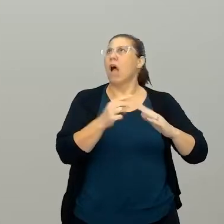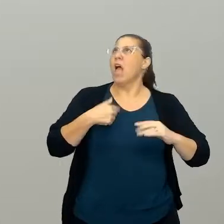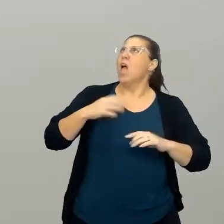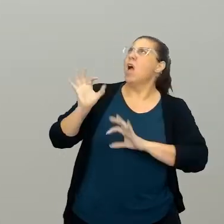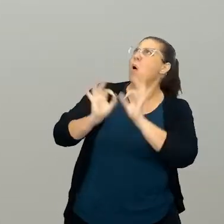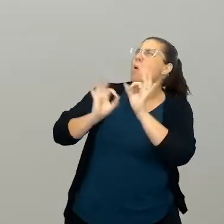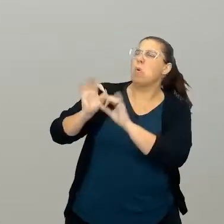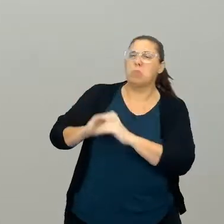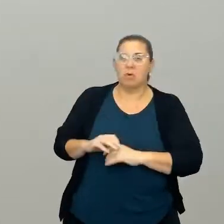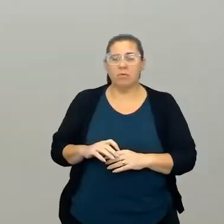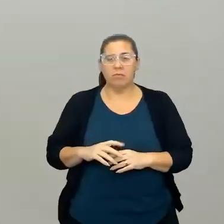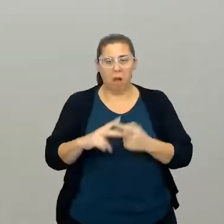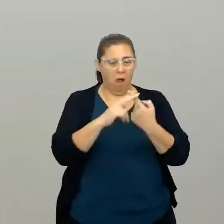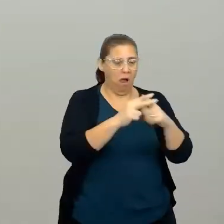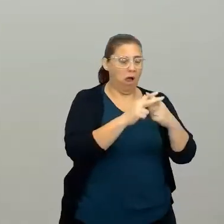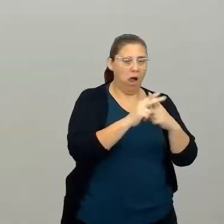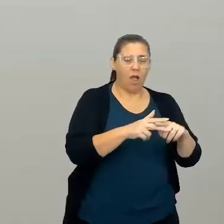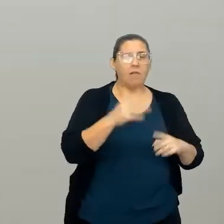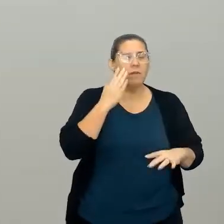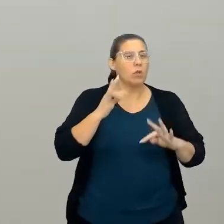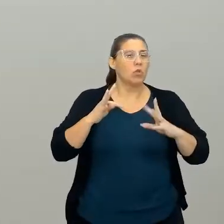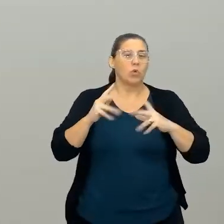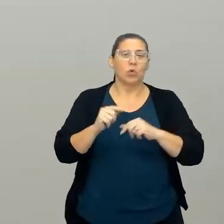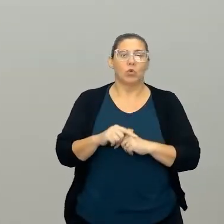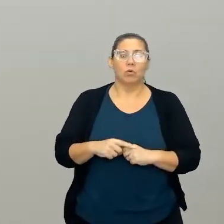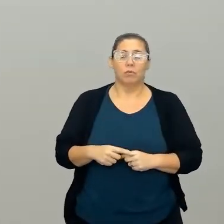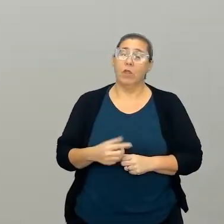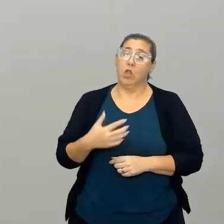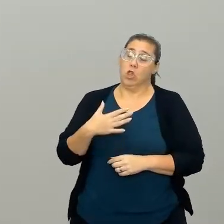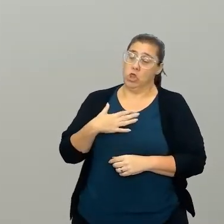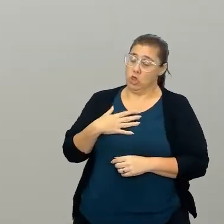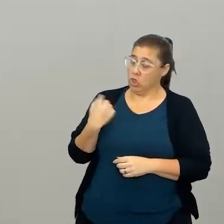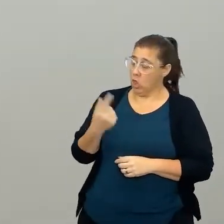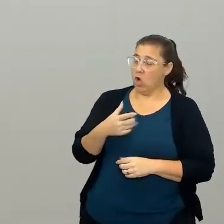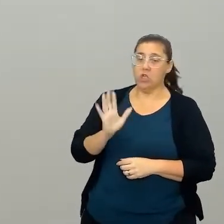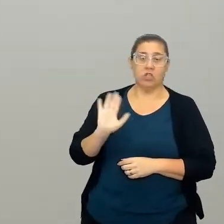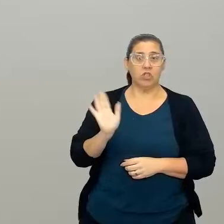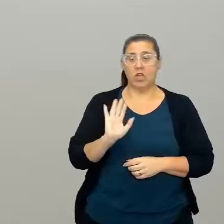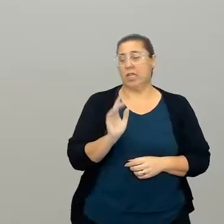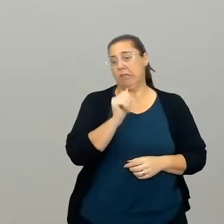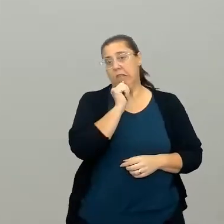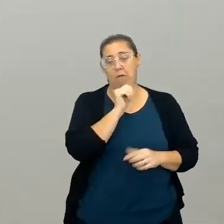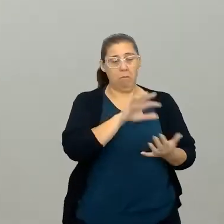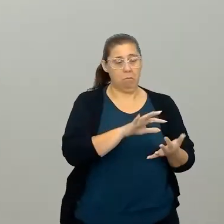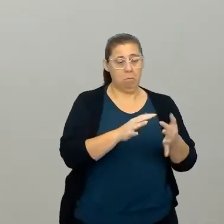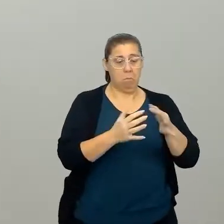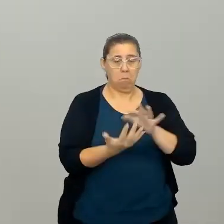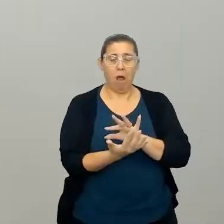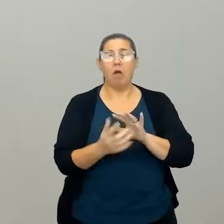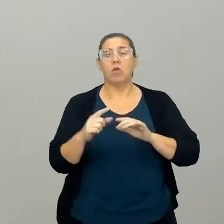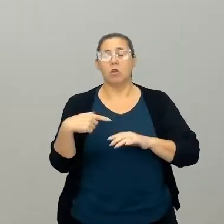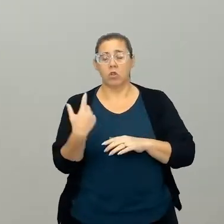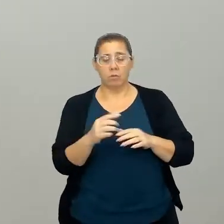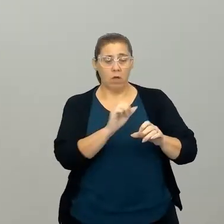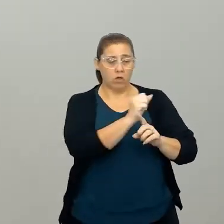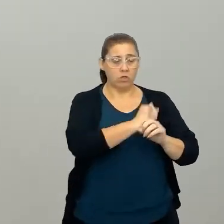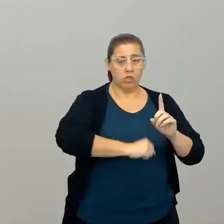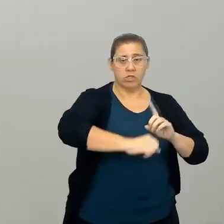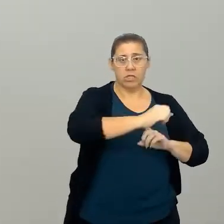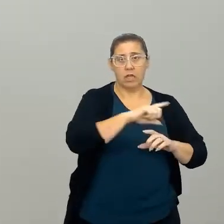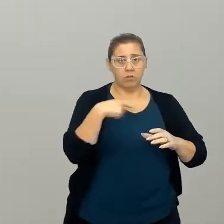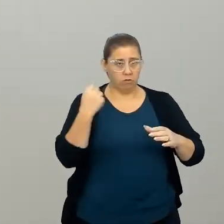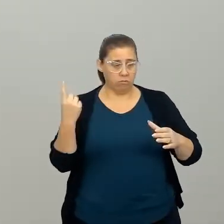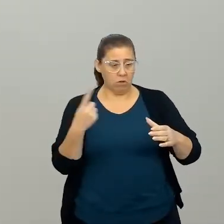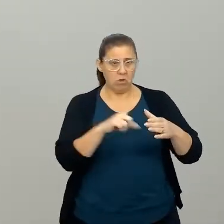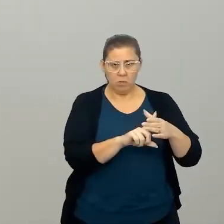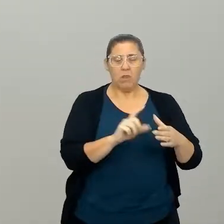o pessoal... Lembra aquela galera que fazia tudo? A gente já não. A gente pegou a transição, mas uma vez inserido numa sociedade de consumo, nós pagamos por